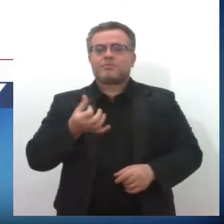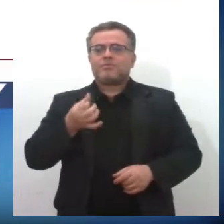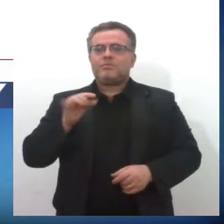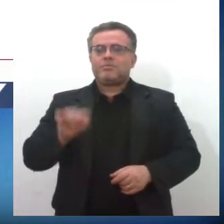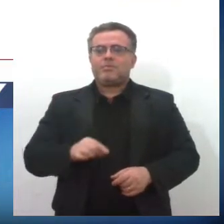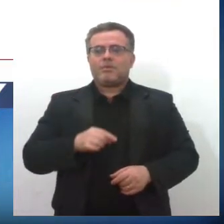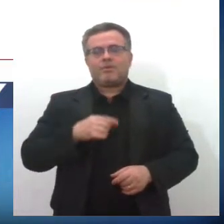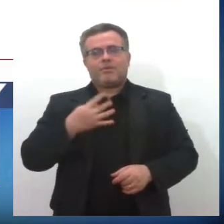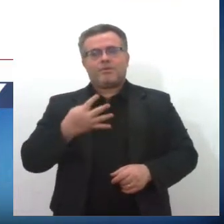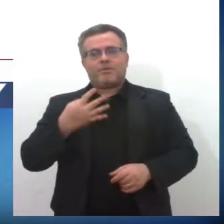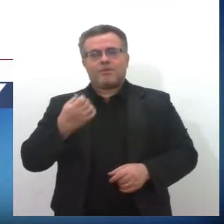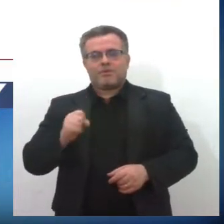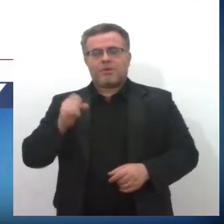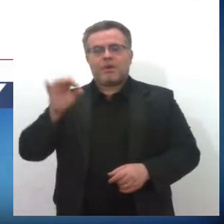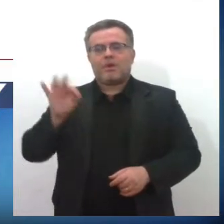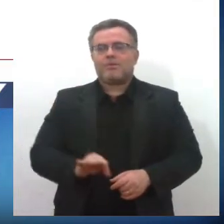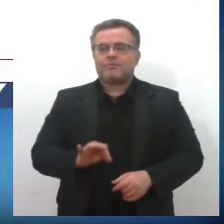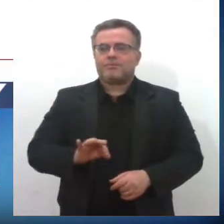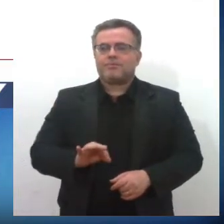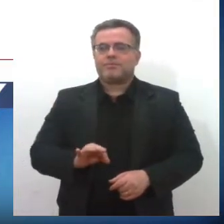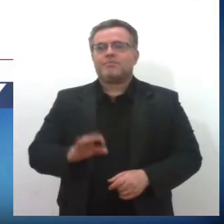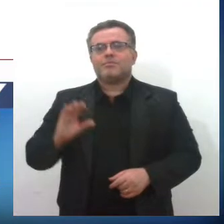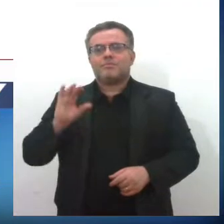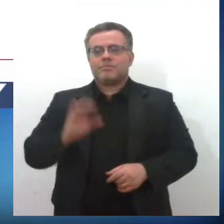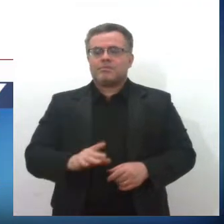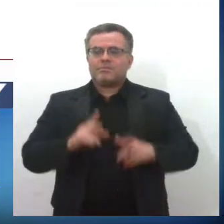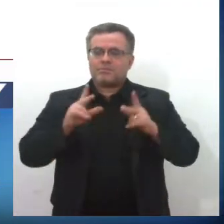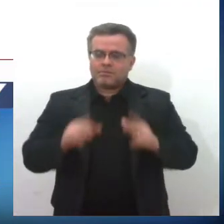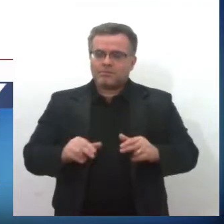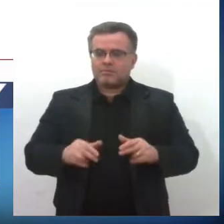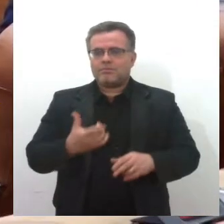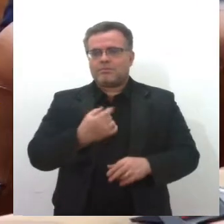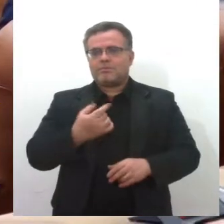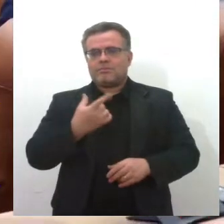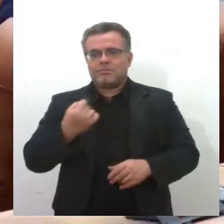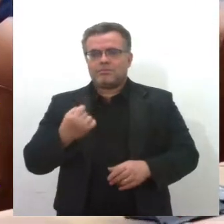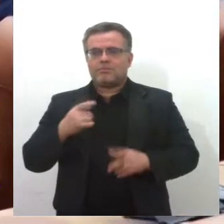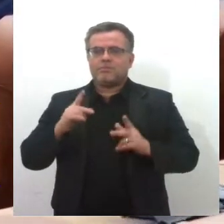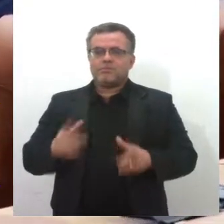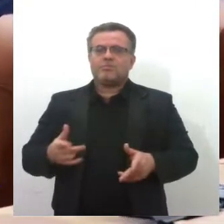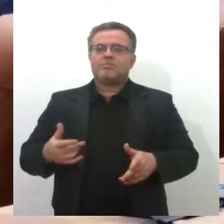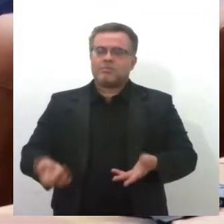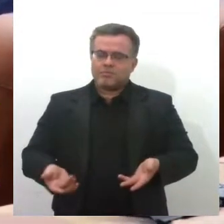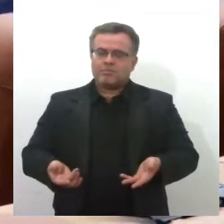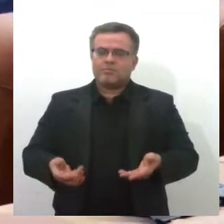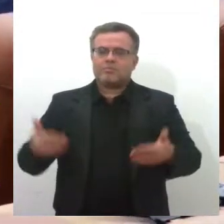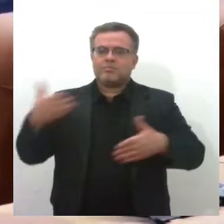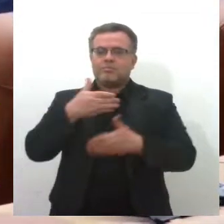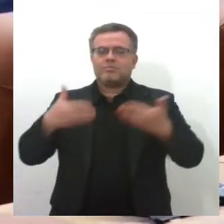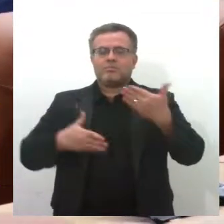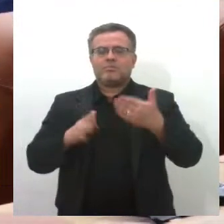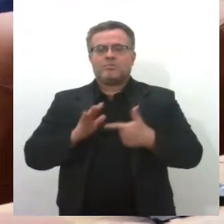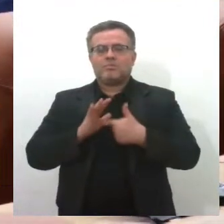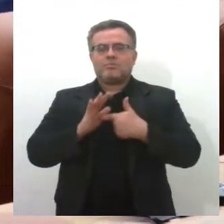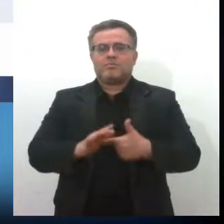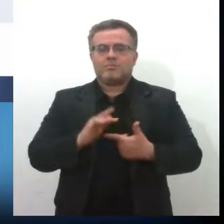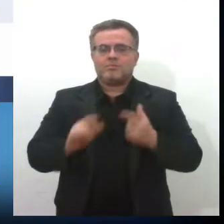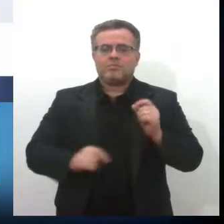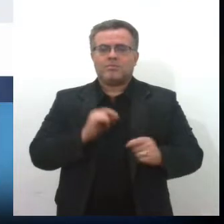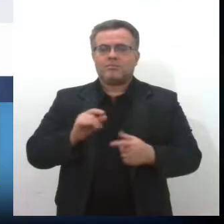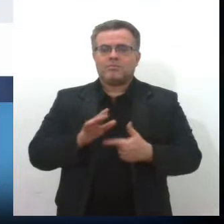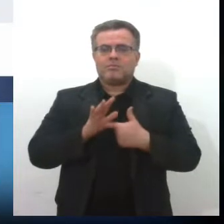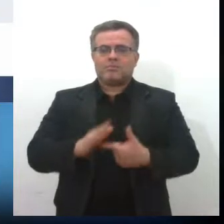46,41% a mais de recursos, comparando com o mesmo período de 2020. Um dos slides apresentados pela secretária trouxe